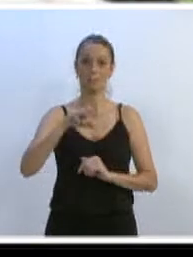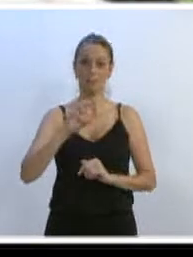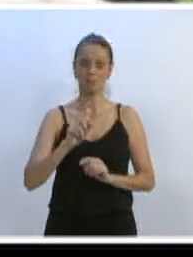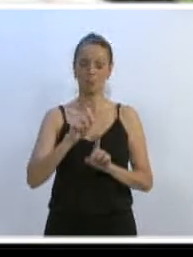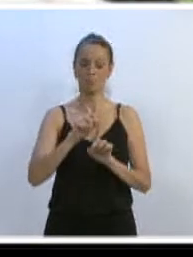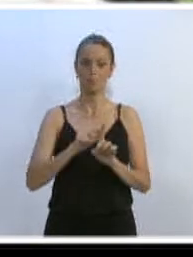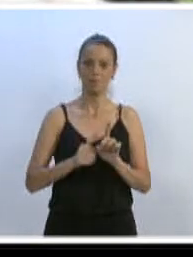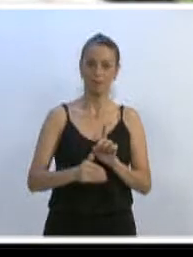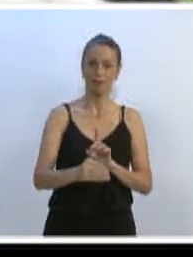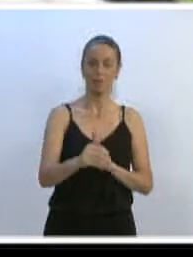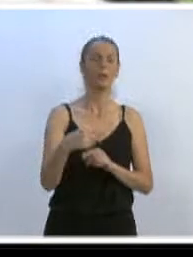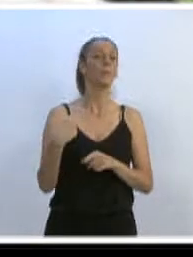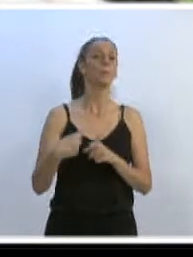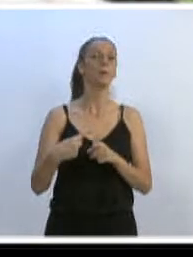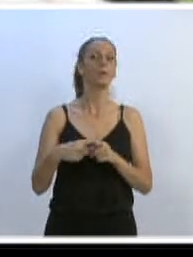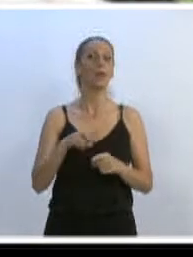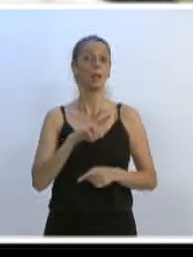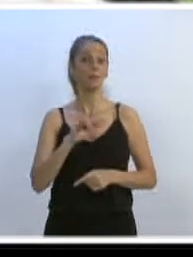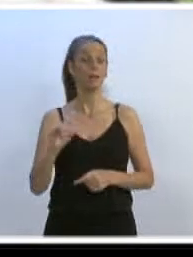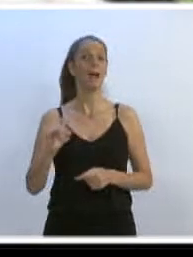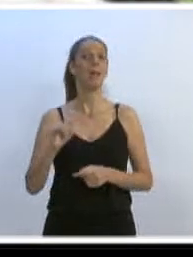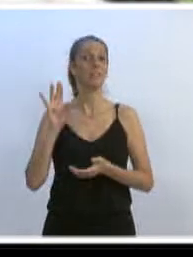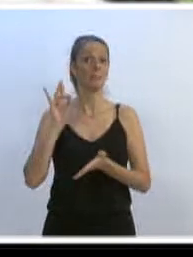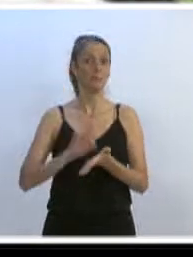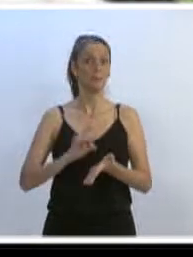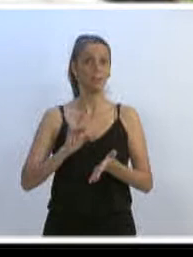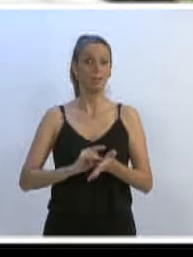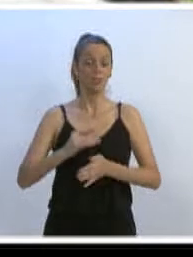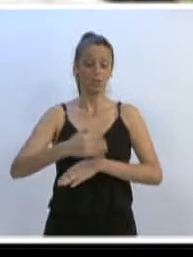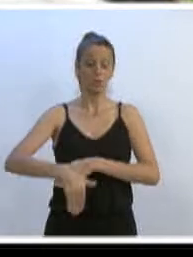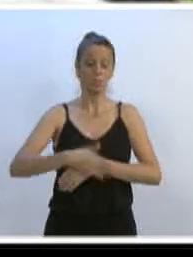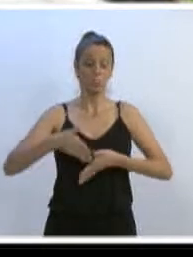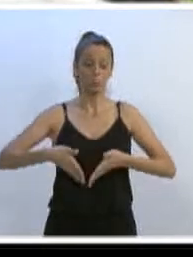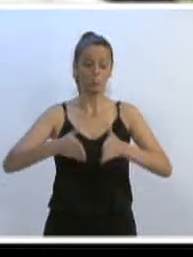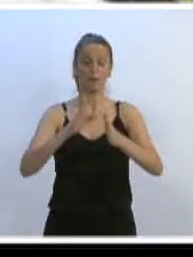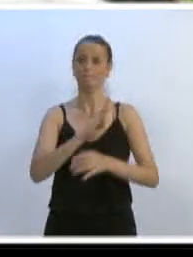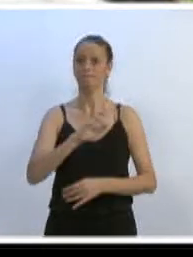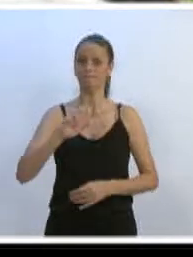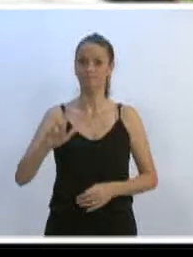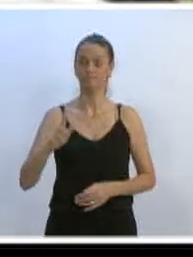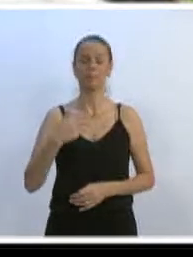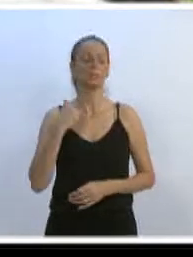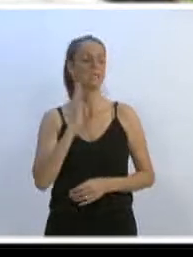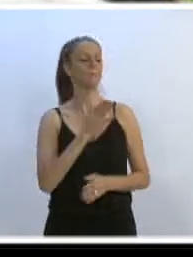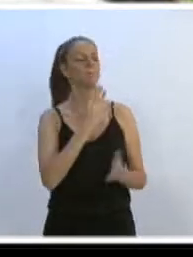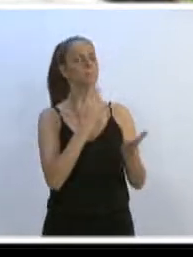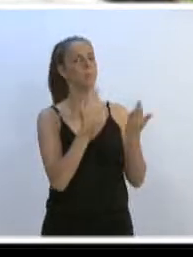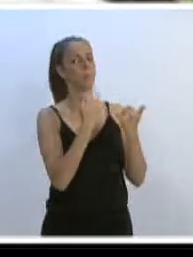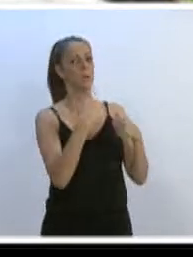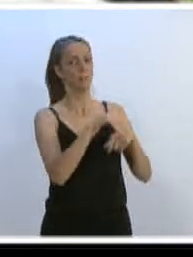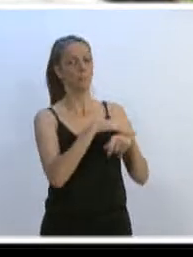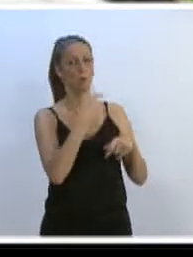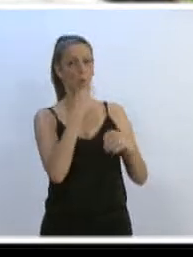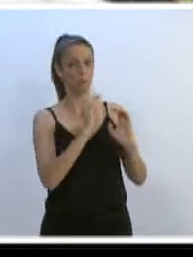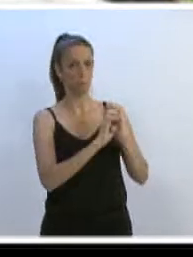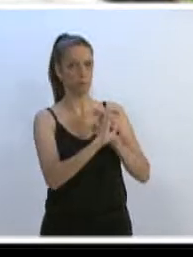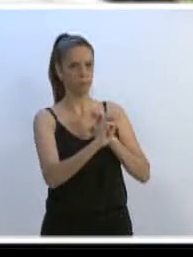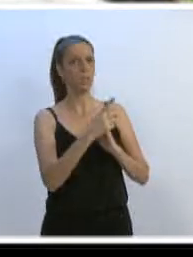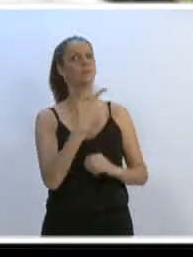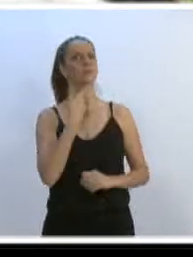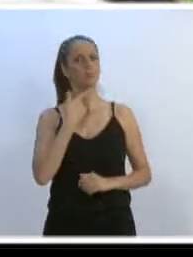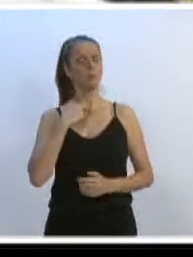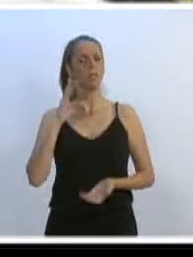agora ela vai estar cortando blumenau e segundo o engenheiro que eu estive conversando com ele uma pessoa realmente dedicada que quer fazer